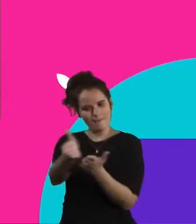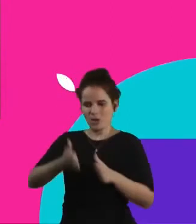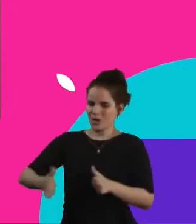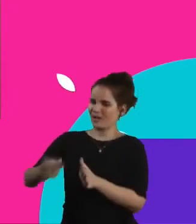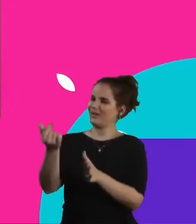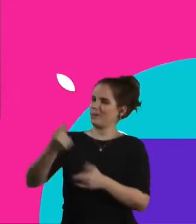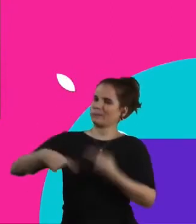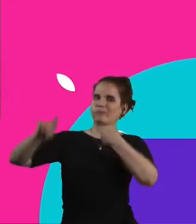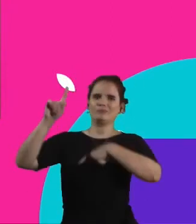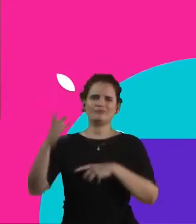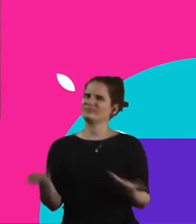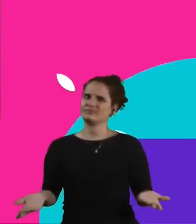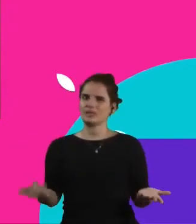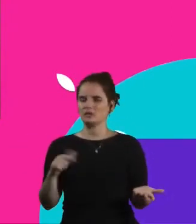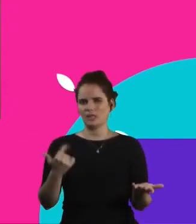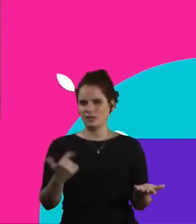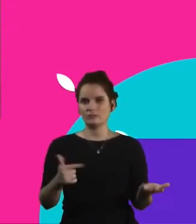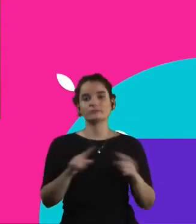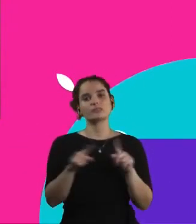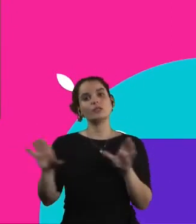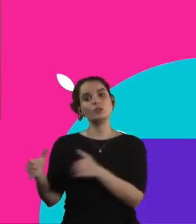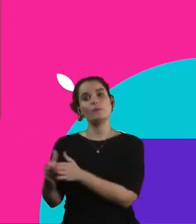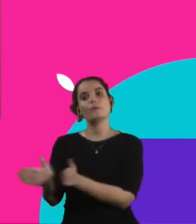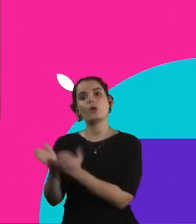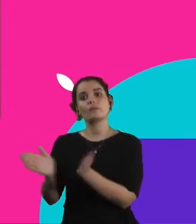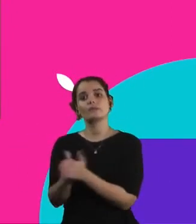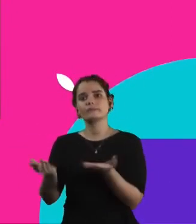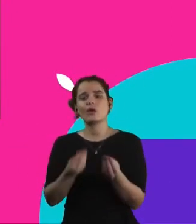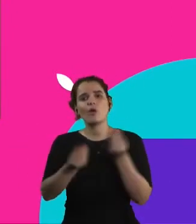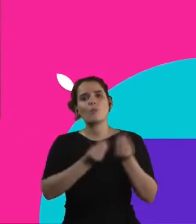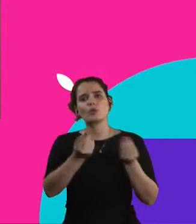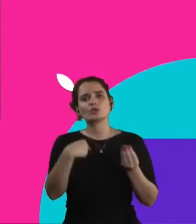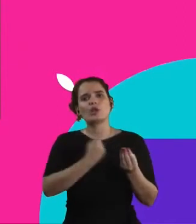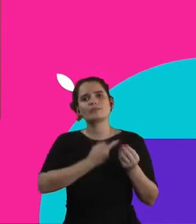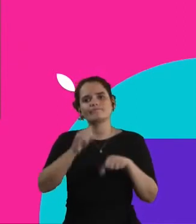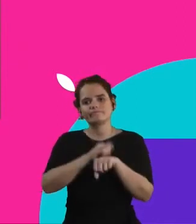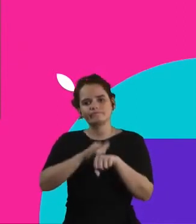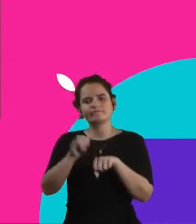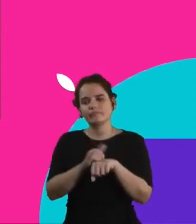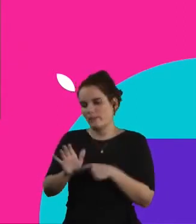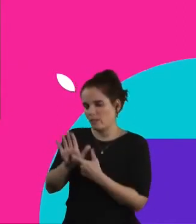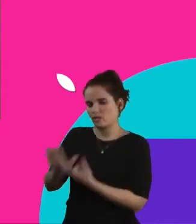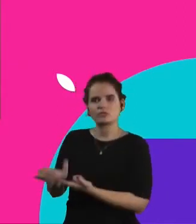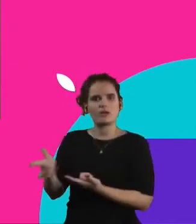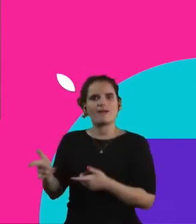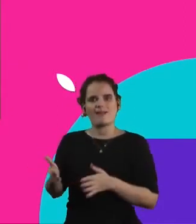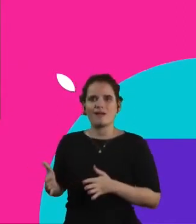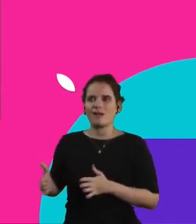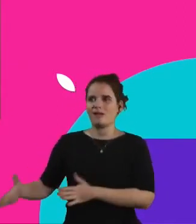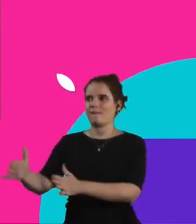então, para as pessoas de baixa renda? De que forma que a gente pode mostrar o caminho que não é